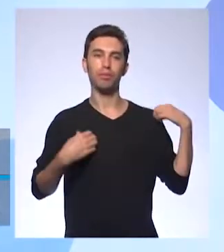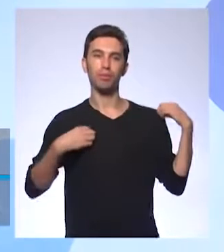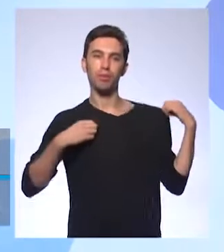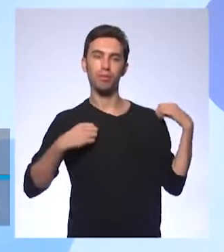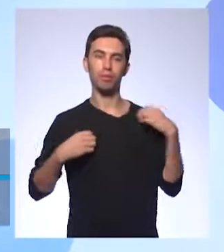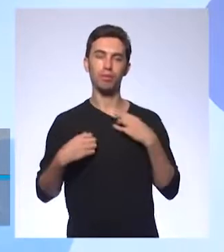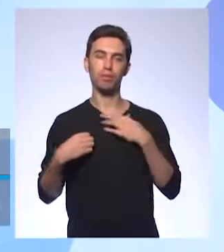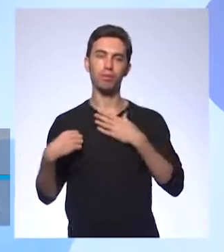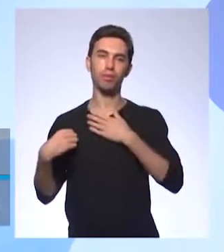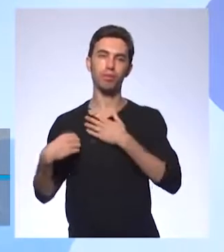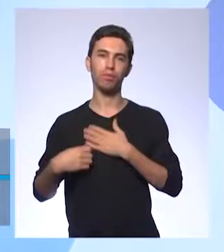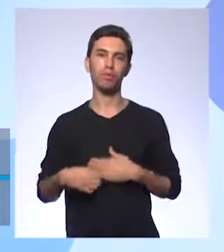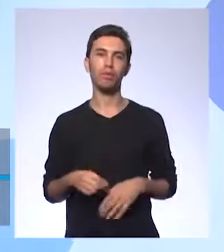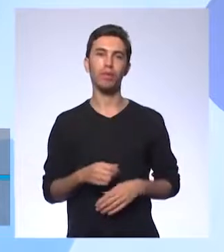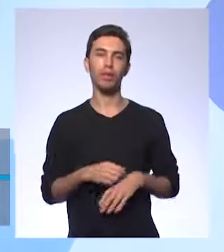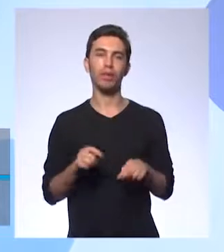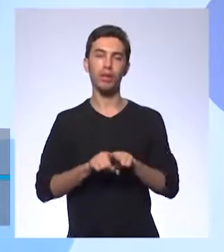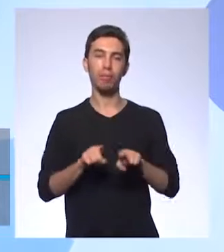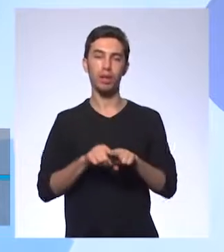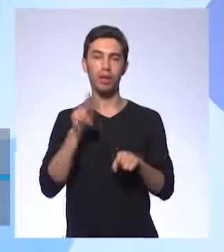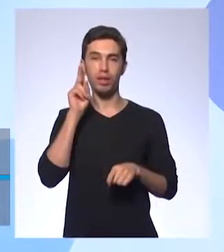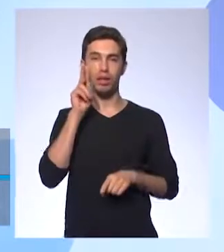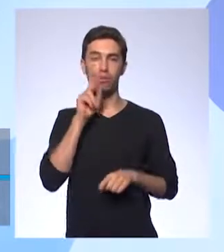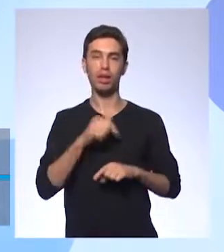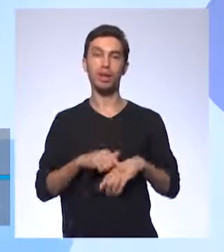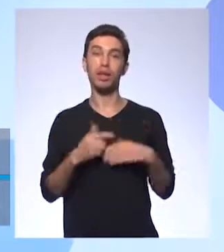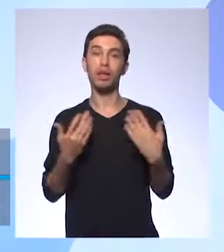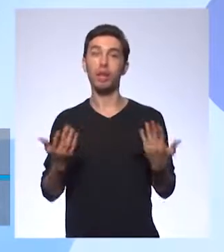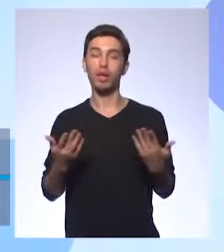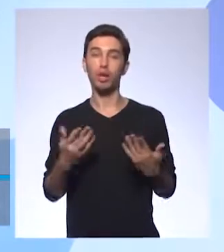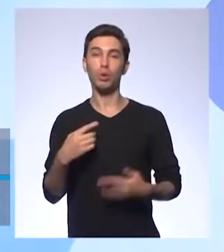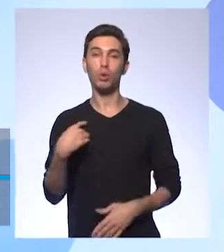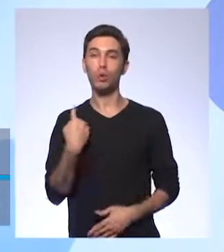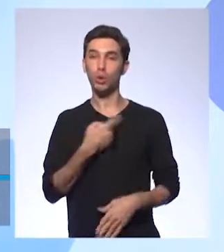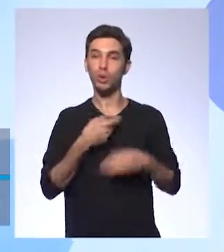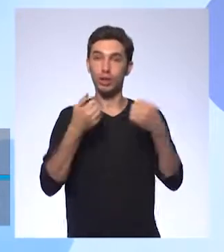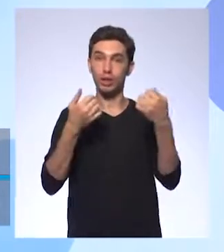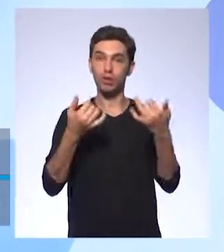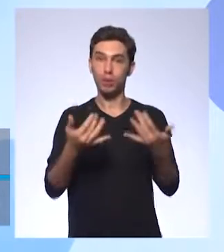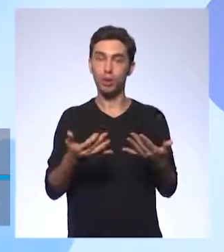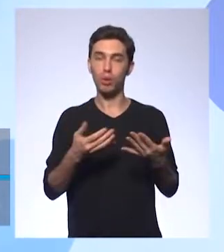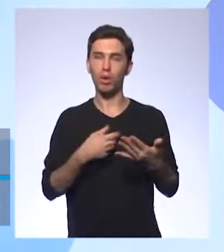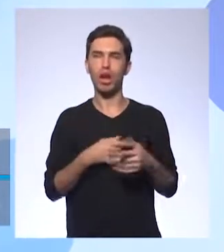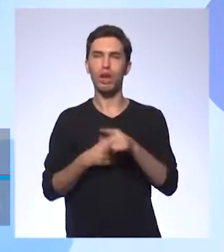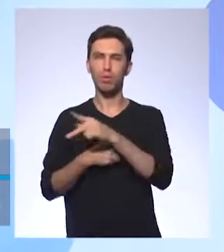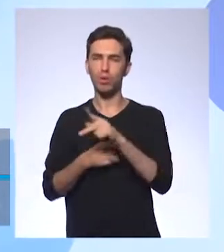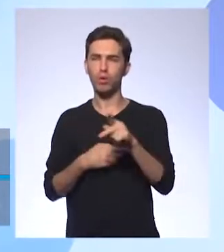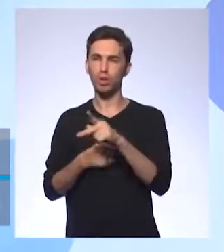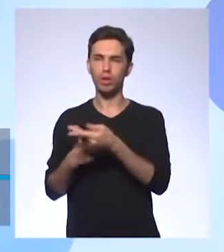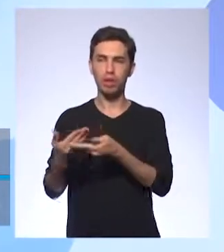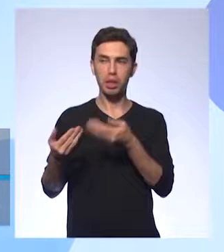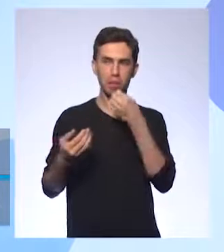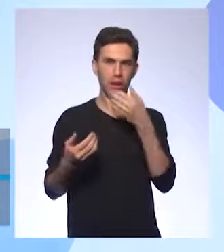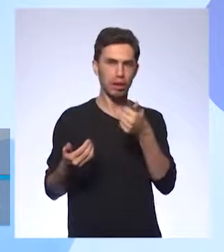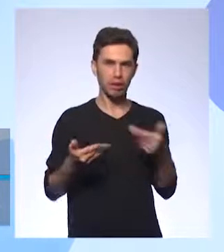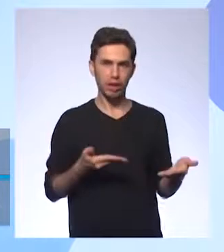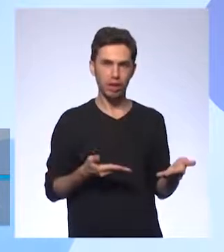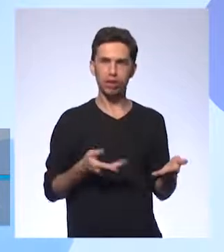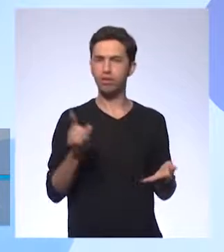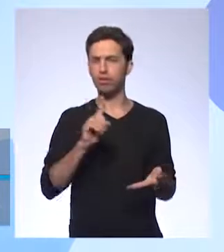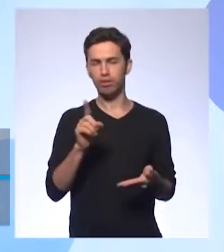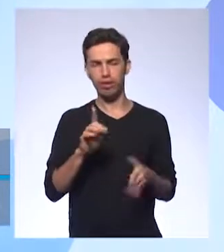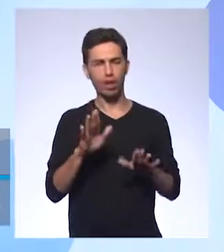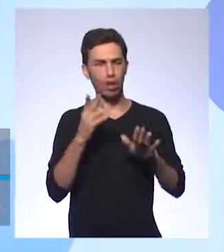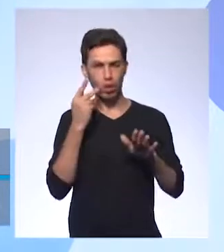lembrar que isso que eu acabei de falar não quer dizer que os professores não sejam bem-vindos para participar. Você sabe